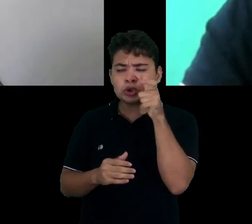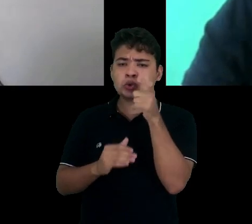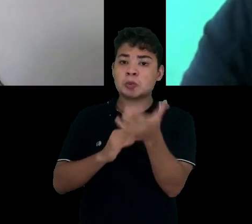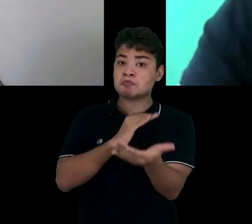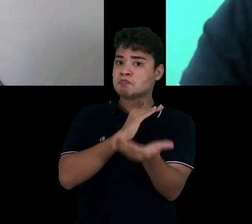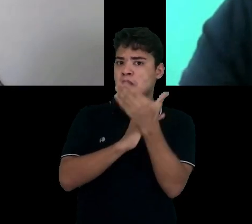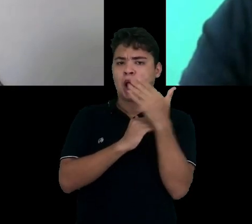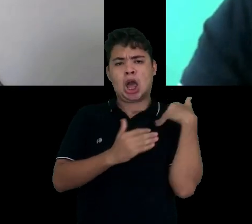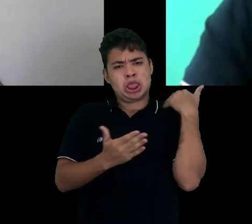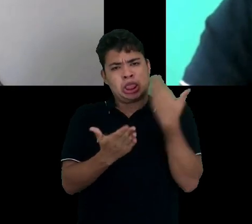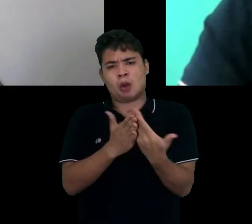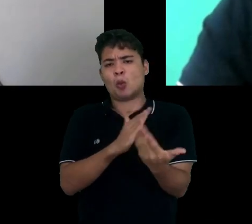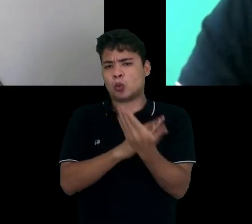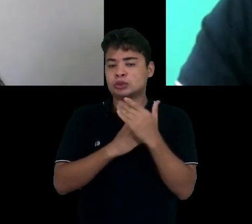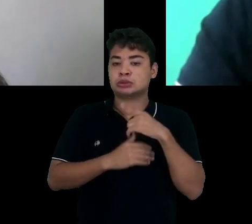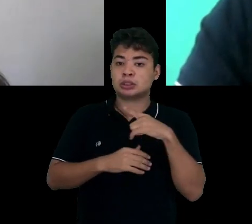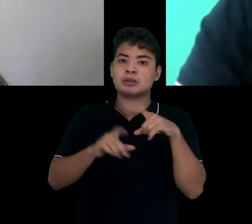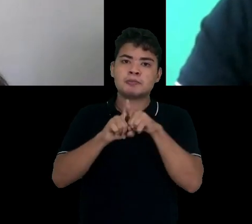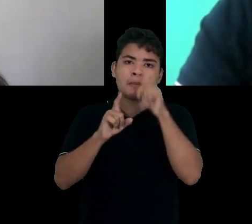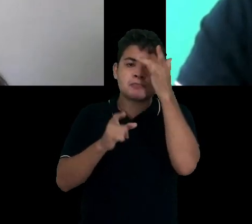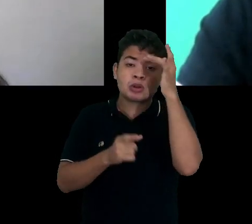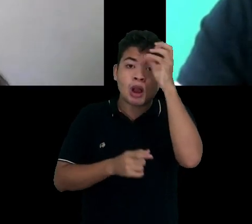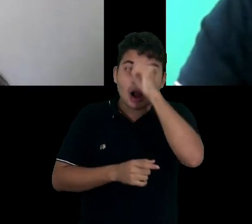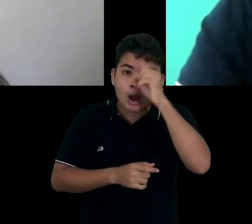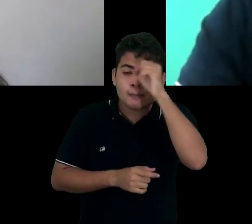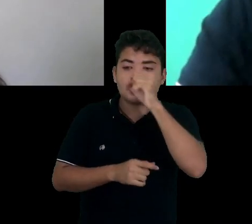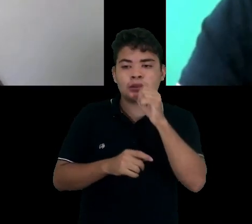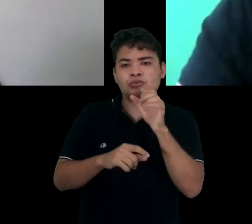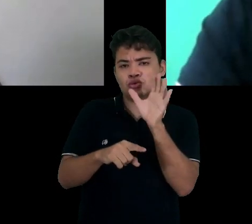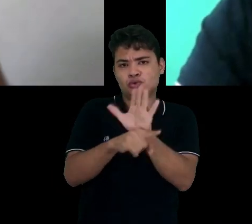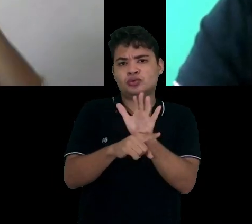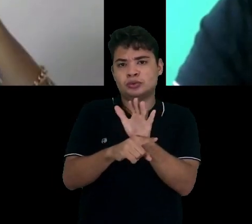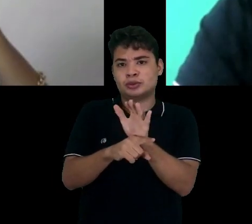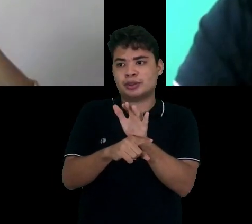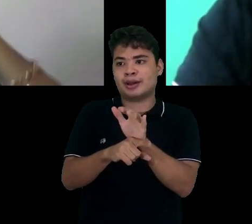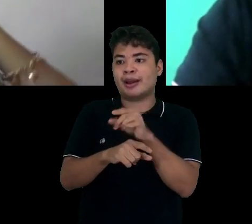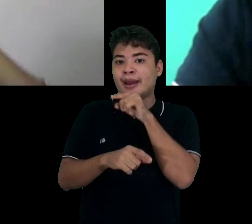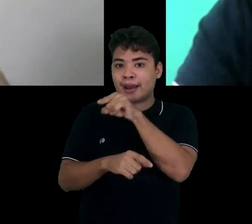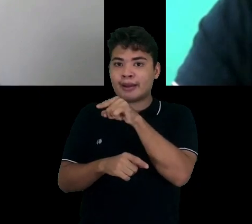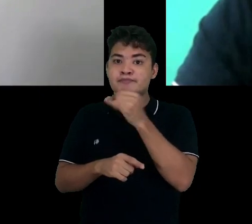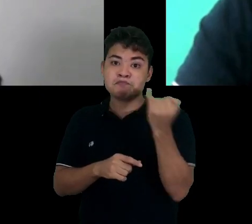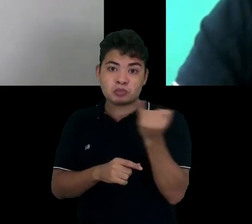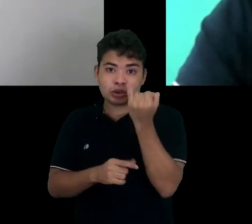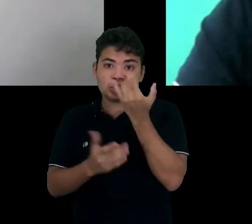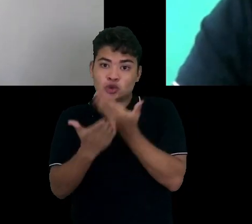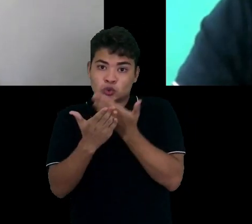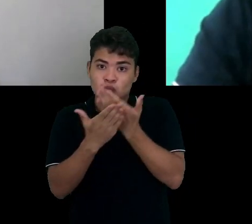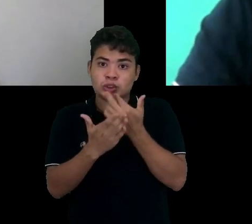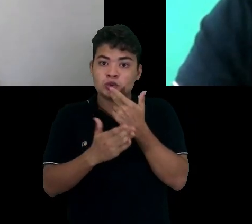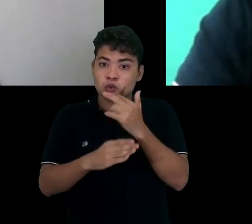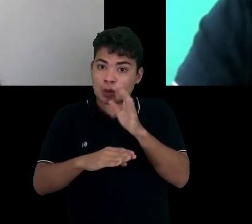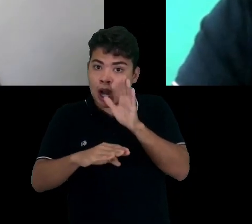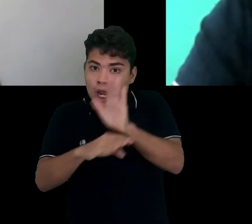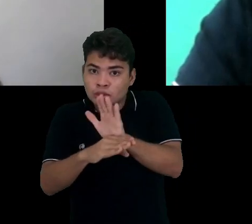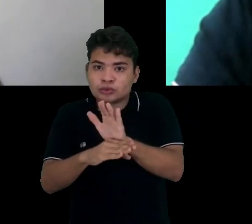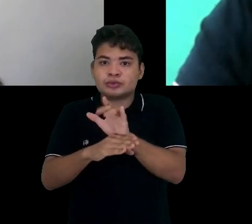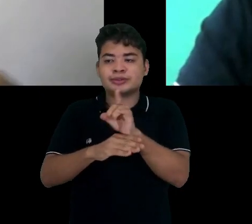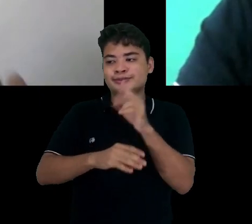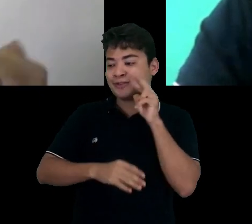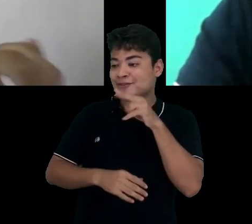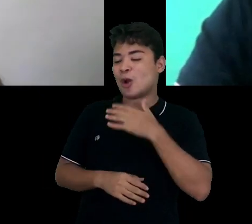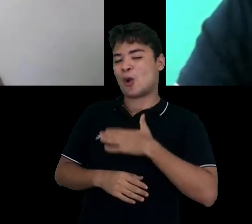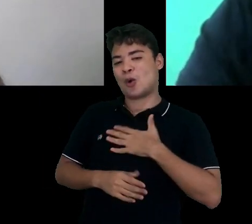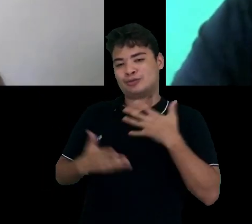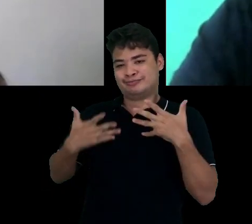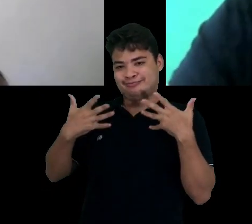até hoje e pode ajudar quem está aprendendo, juntar o útil ao agradável. Exatamente. E daí vem